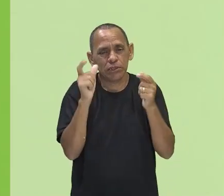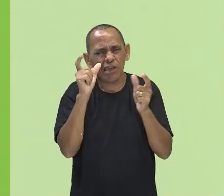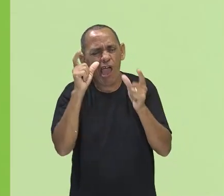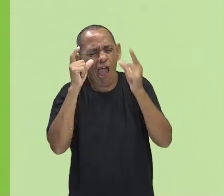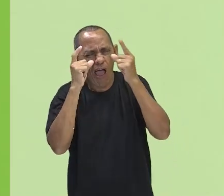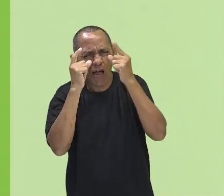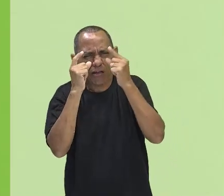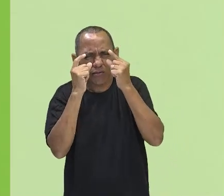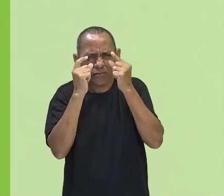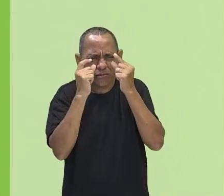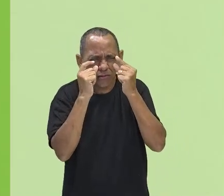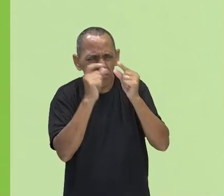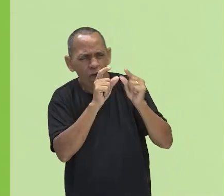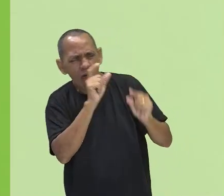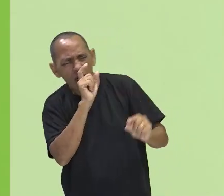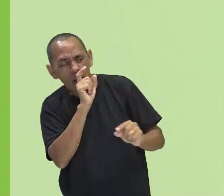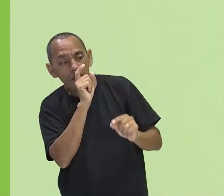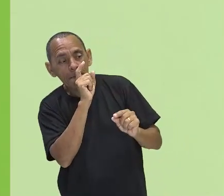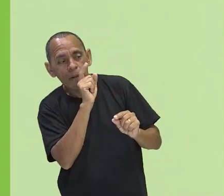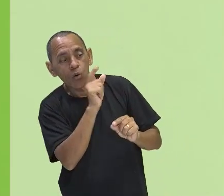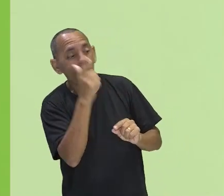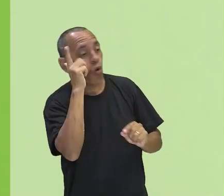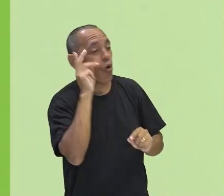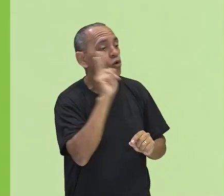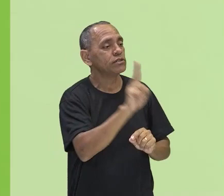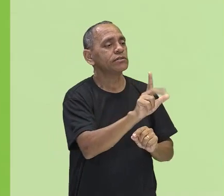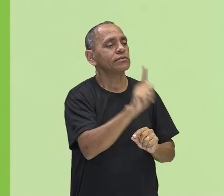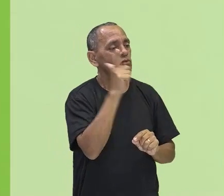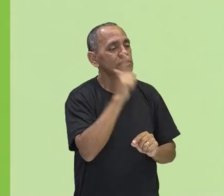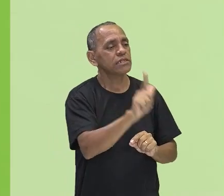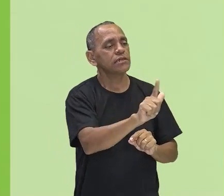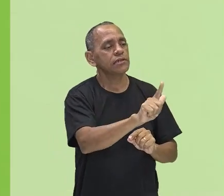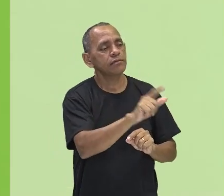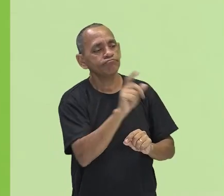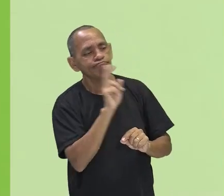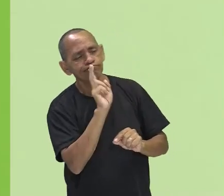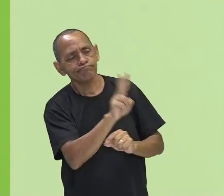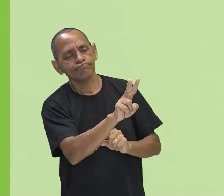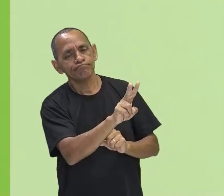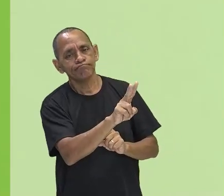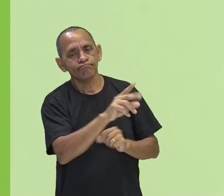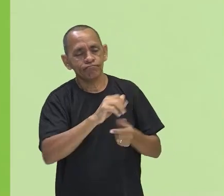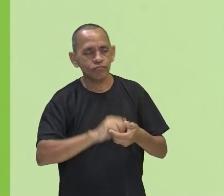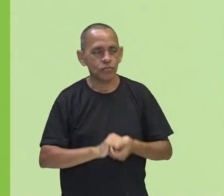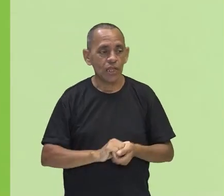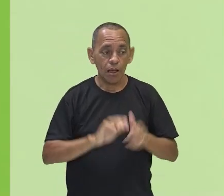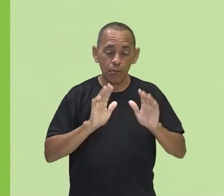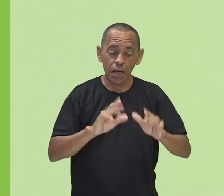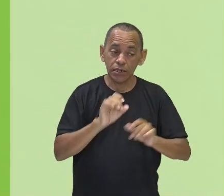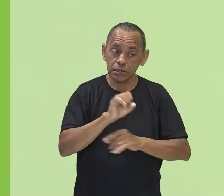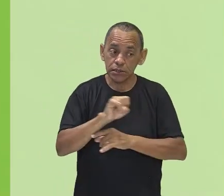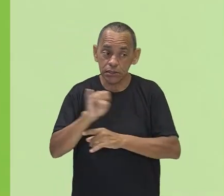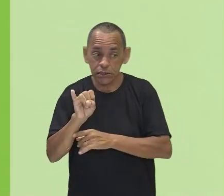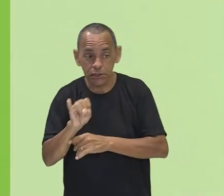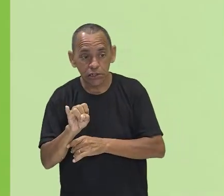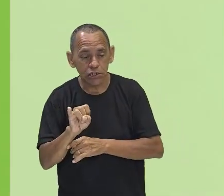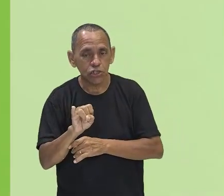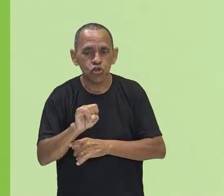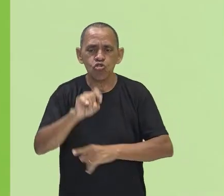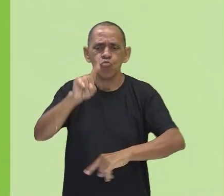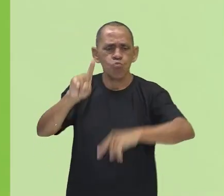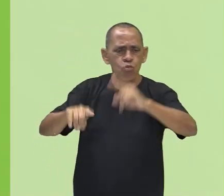está muito distante. Quando o objeto já está bem mais próximo, esse ângulo ele fica maior. E se você